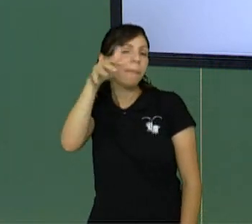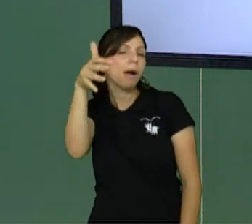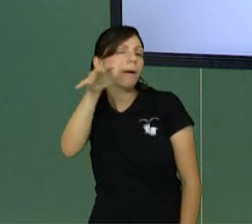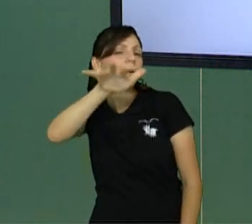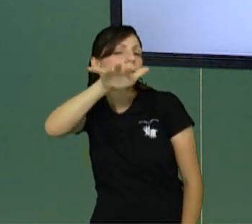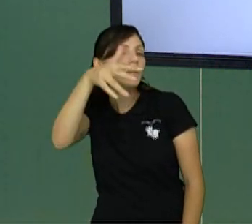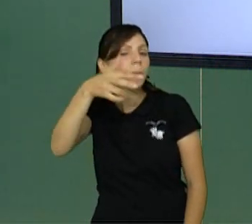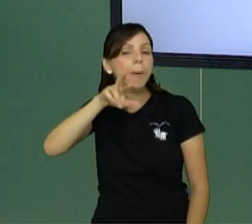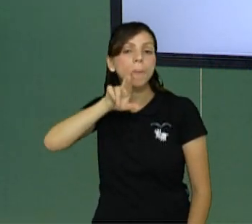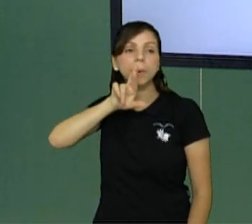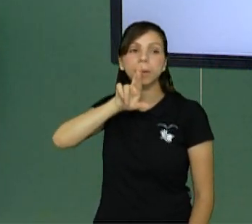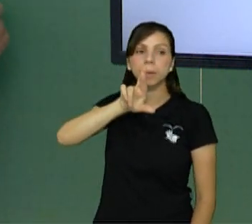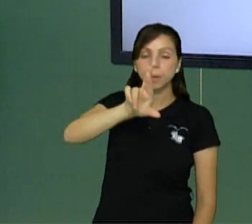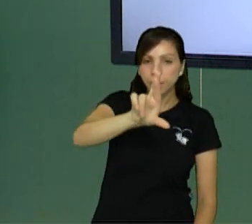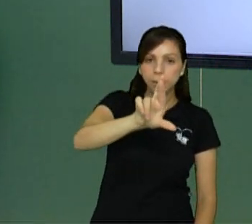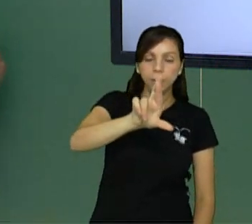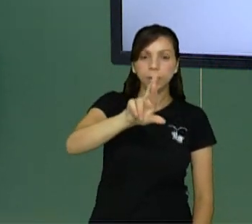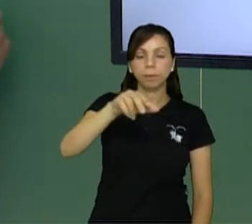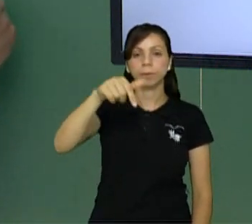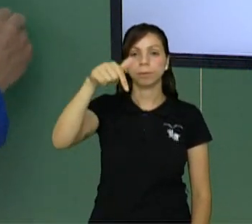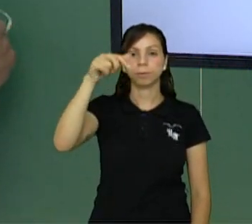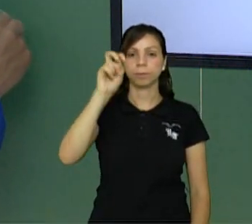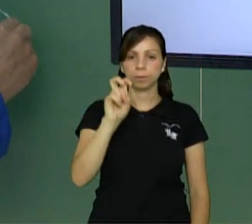52,9, tá? Aproximadamente